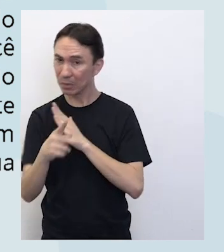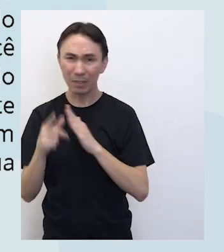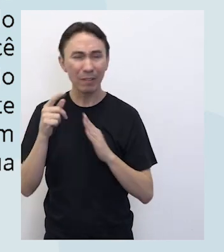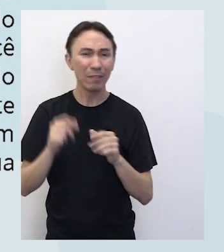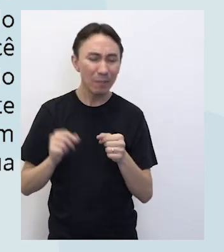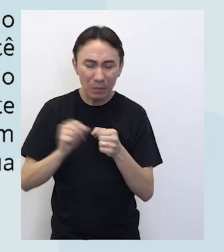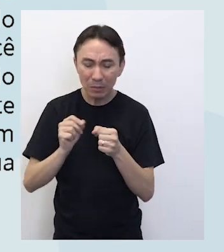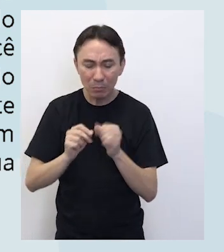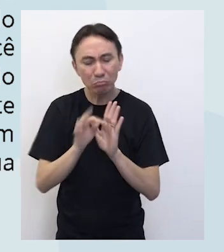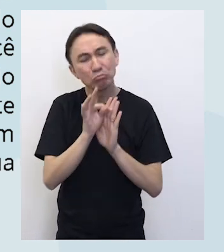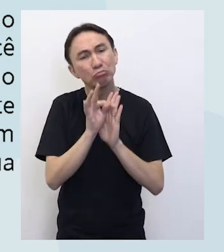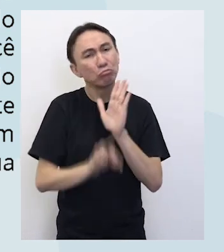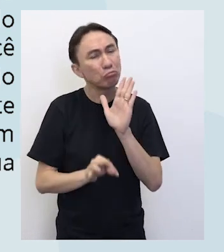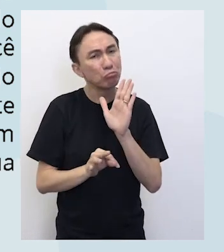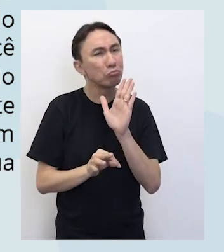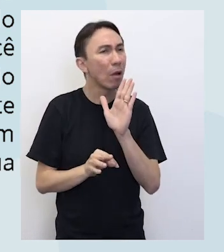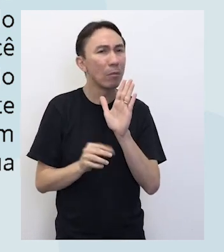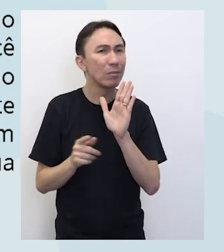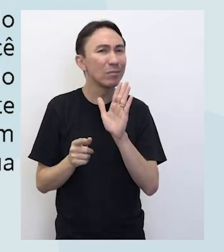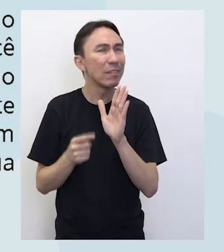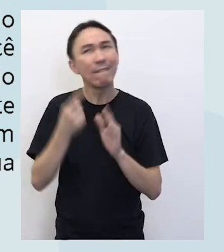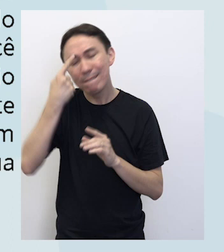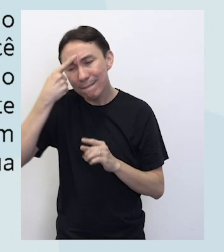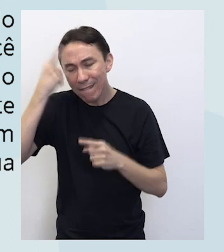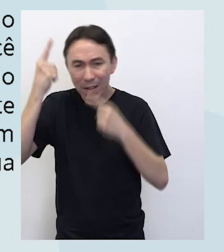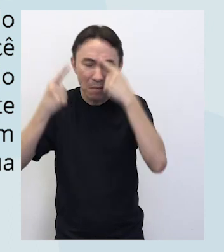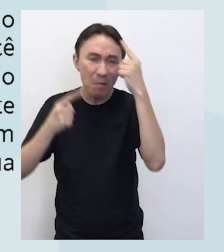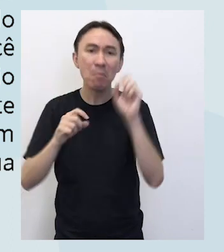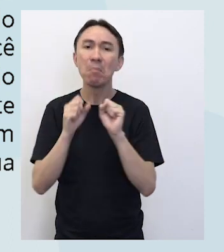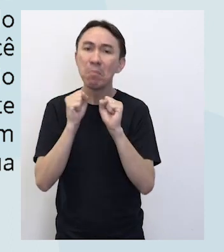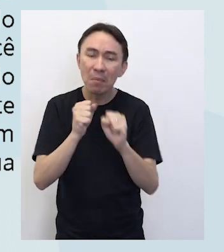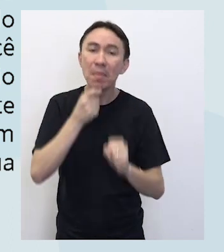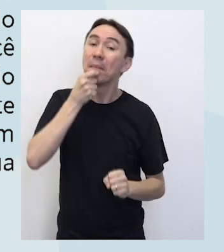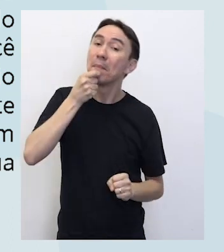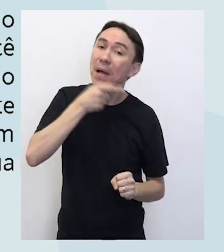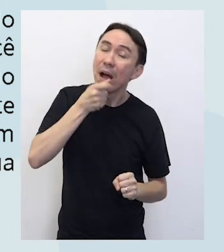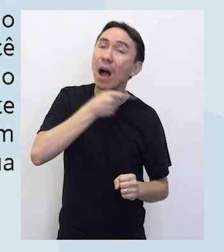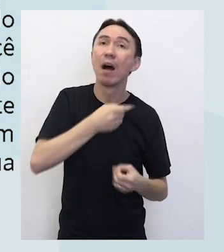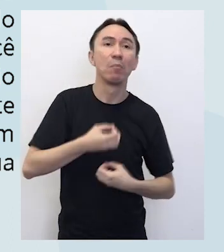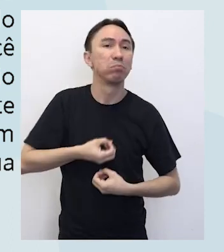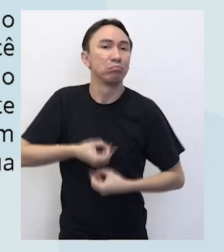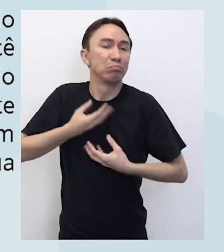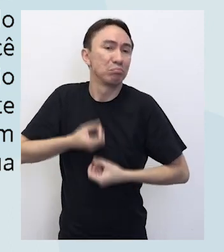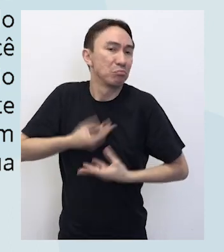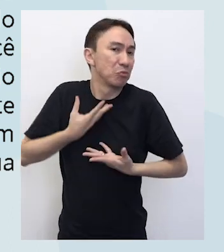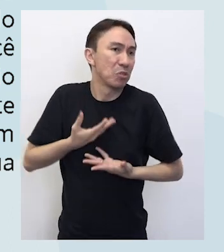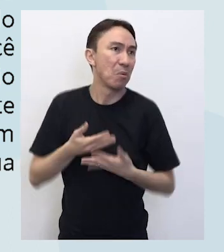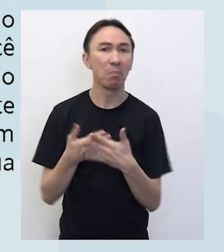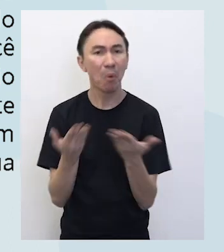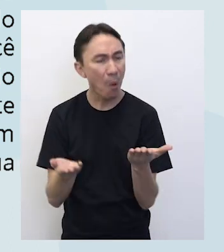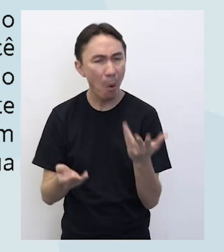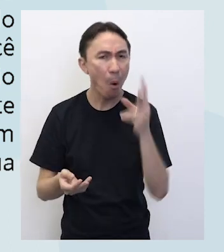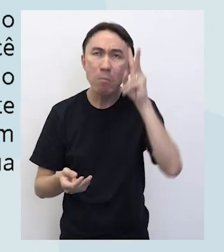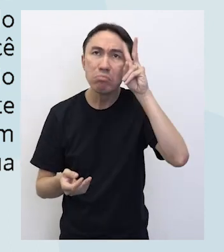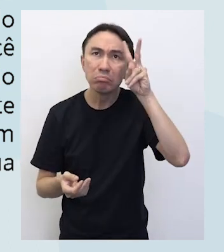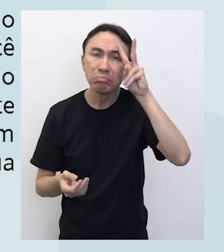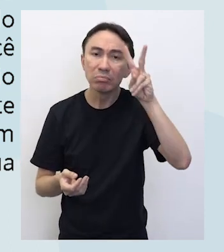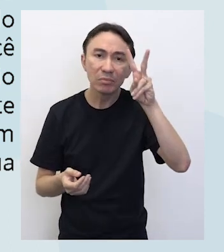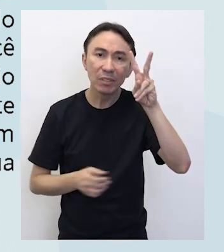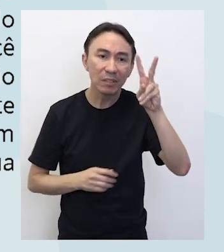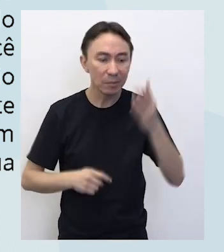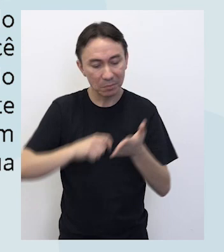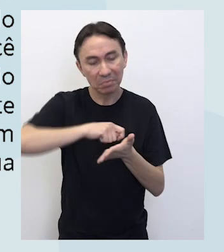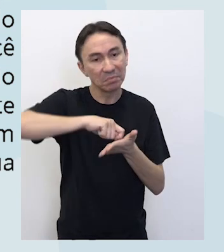texto curto. Pode ser uma paródia, uma poesia, uma piada ou até mesmo uma historinha, tá? Então vocês vão escrever um monólogo